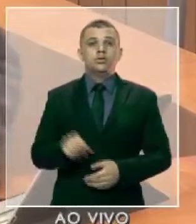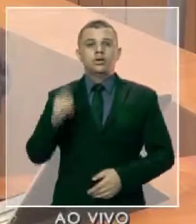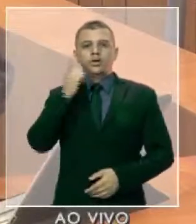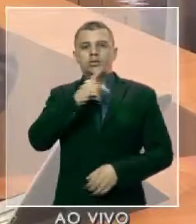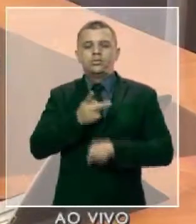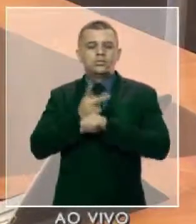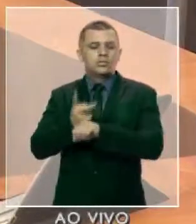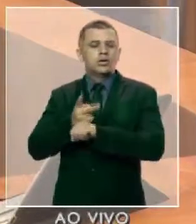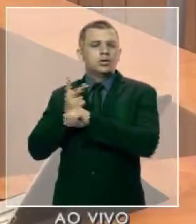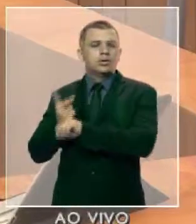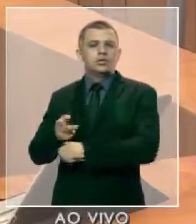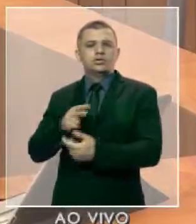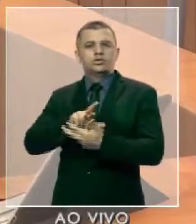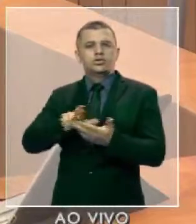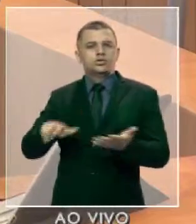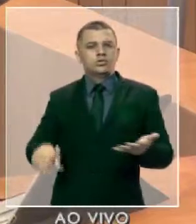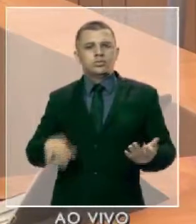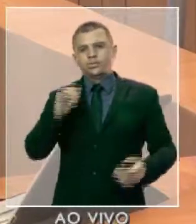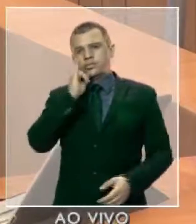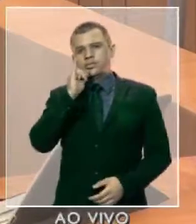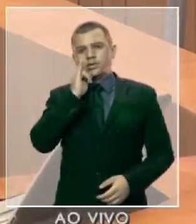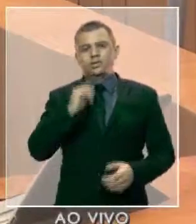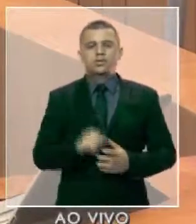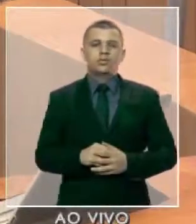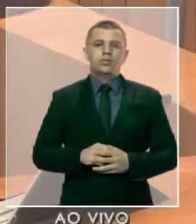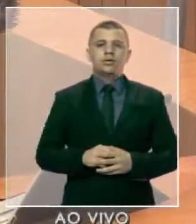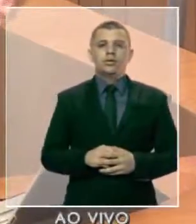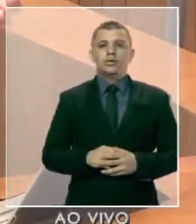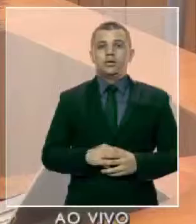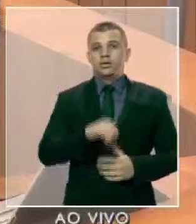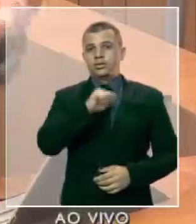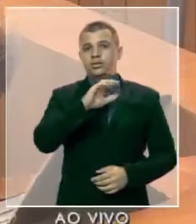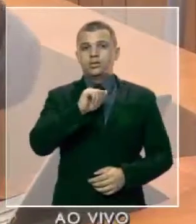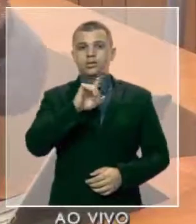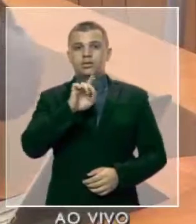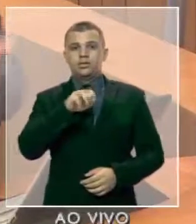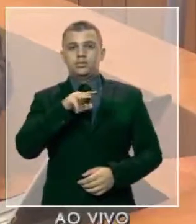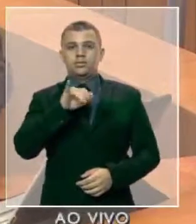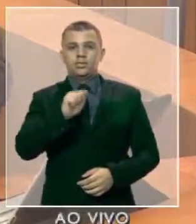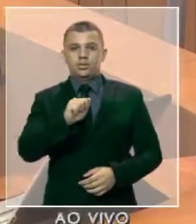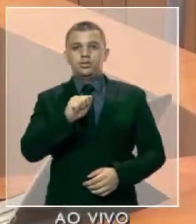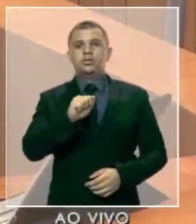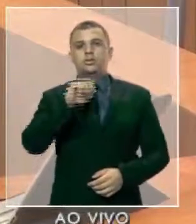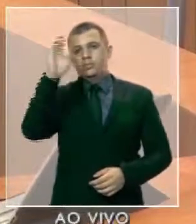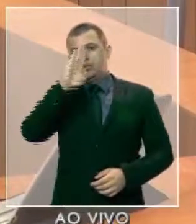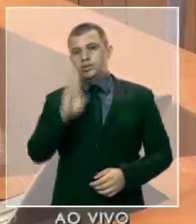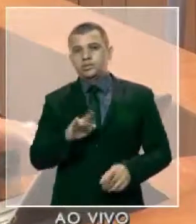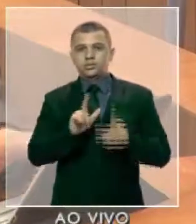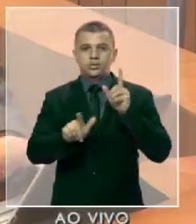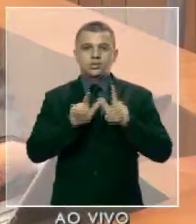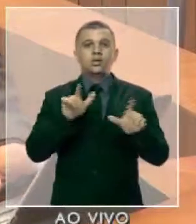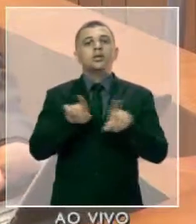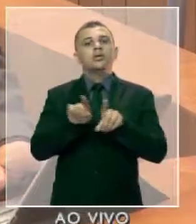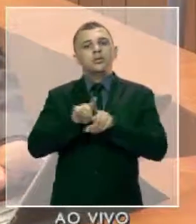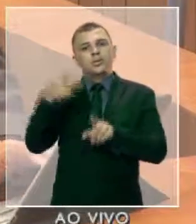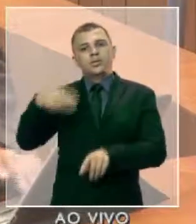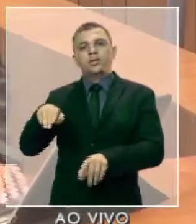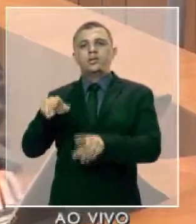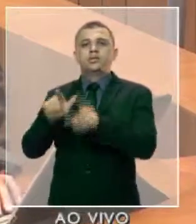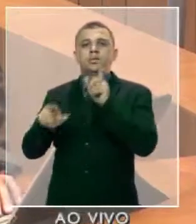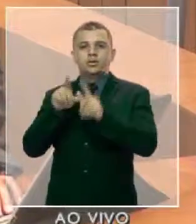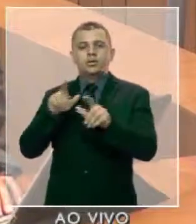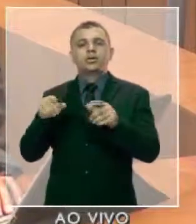exemplo, as academias brasileiras e maranhenses de letras renderam suas homenagens, através, inclusive, das